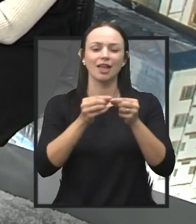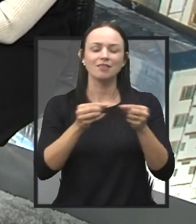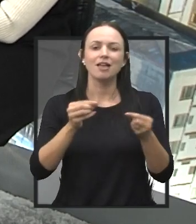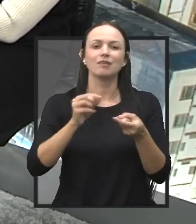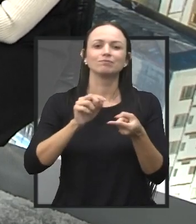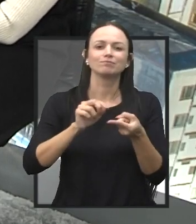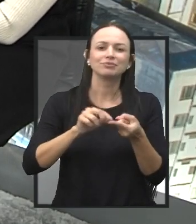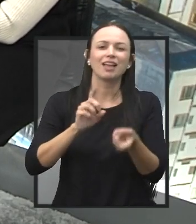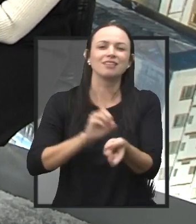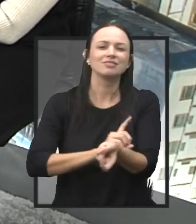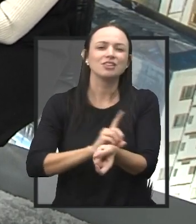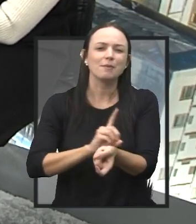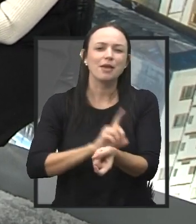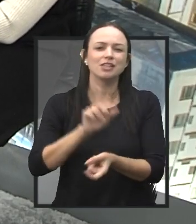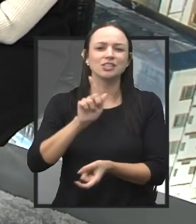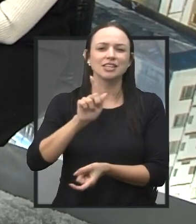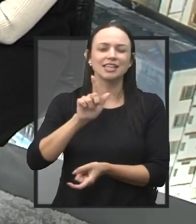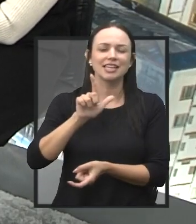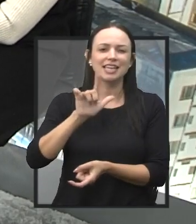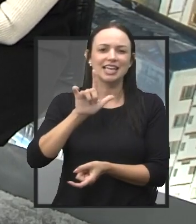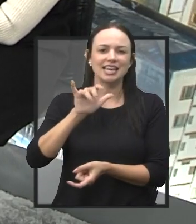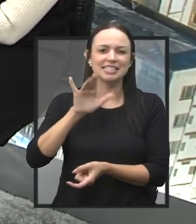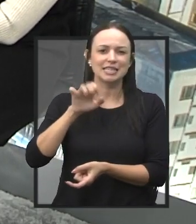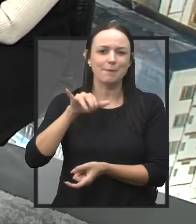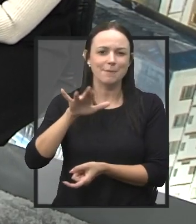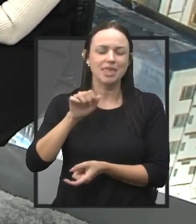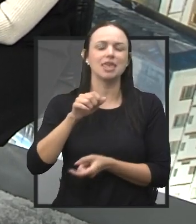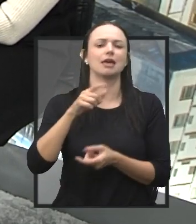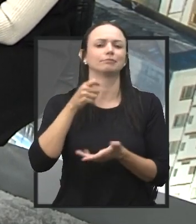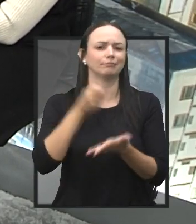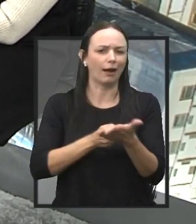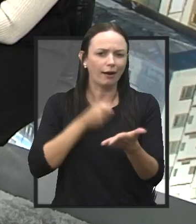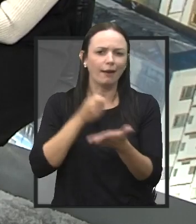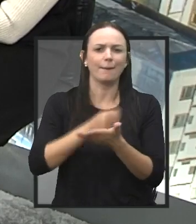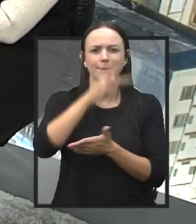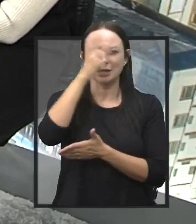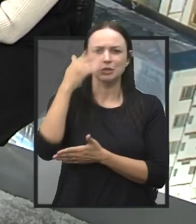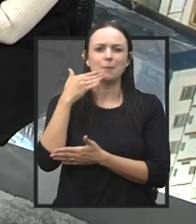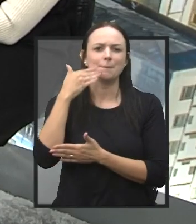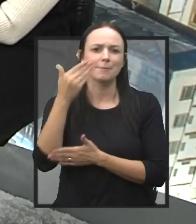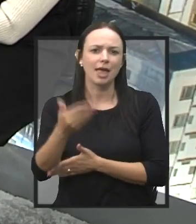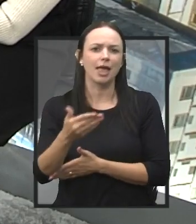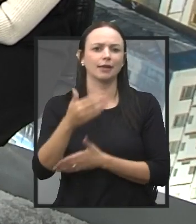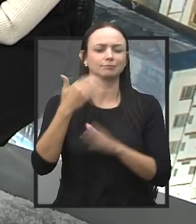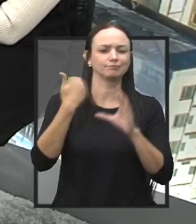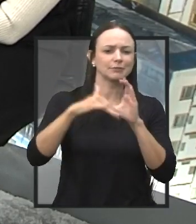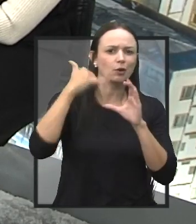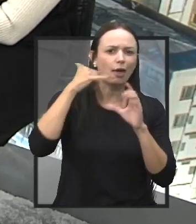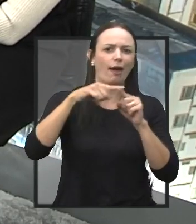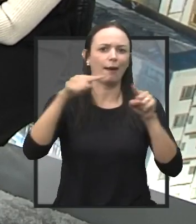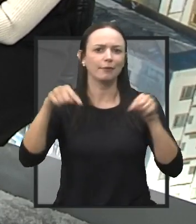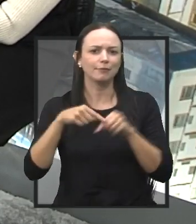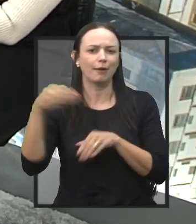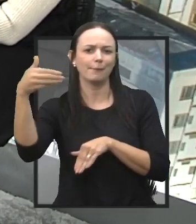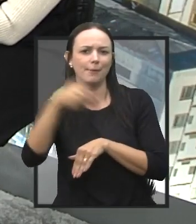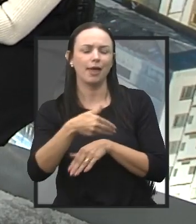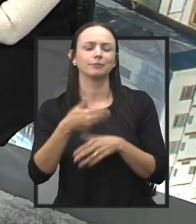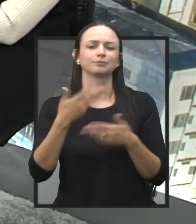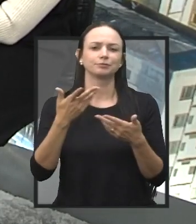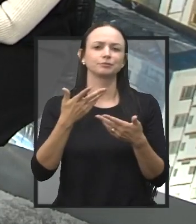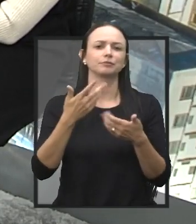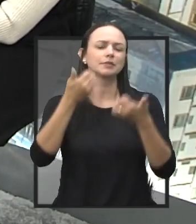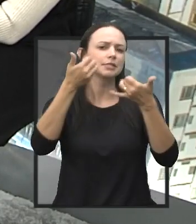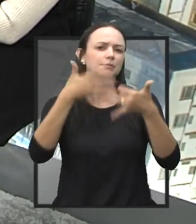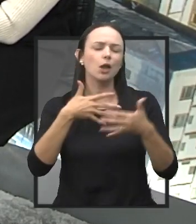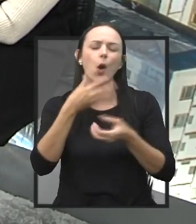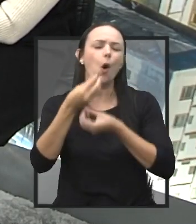é outra batalha. A senhora tem recebido muitos moradores em seu gabinete, demandas pelo celular, enfim. Conta pra gente,